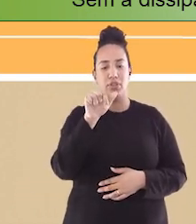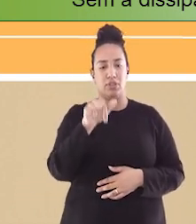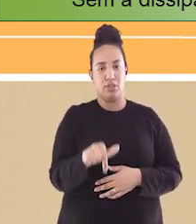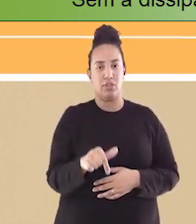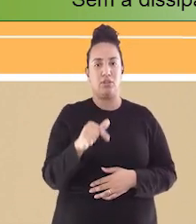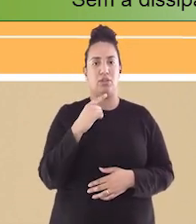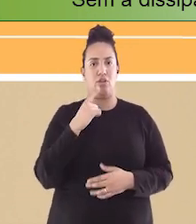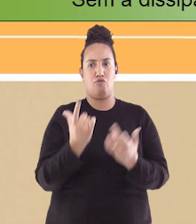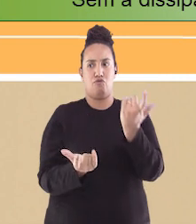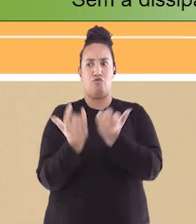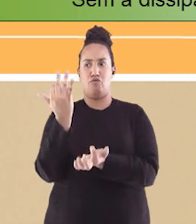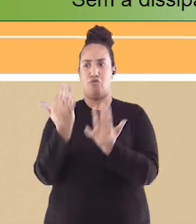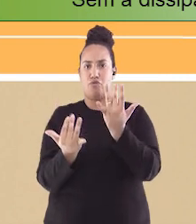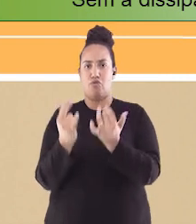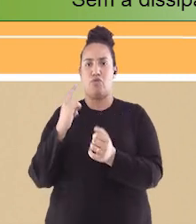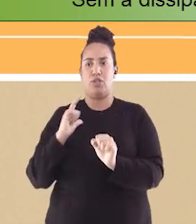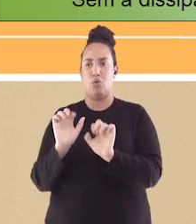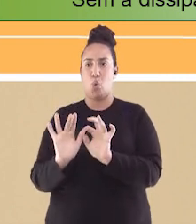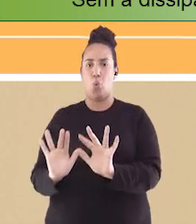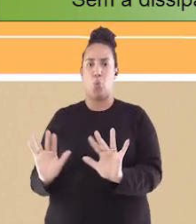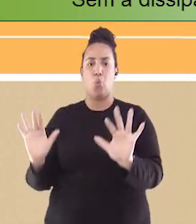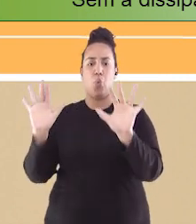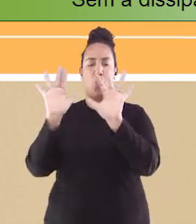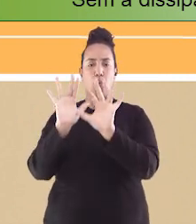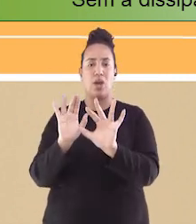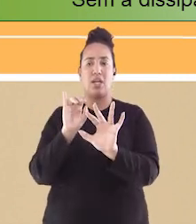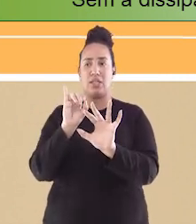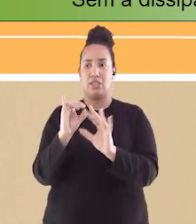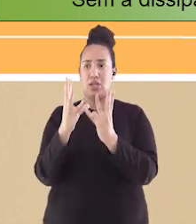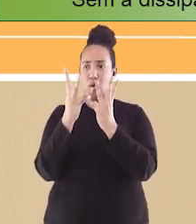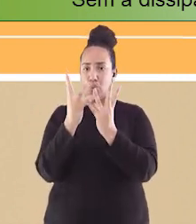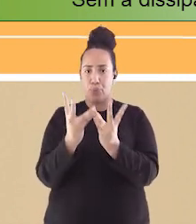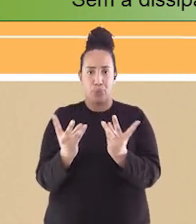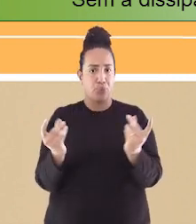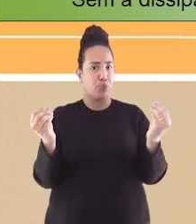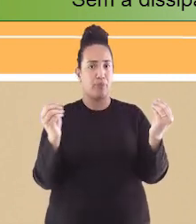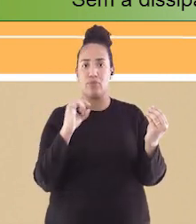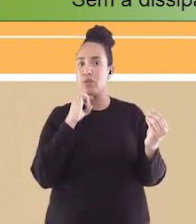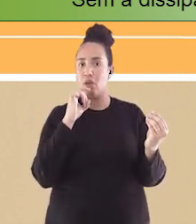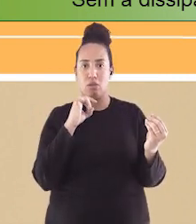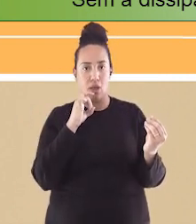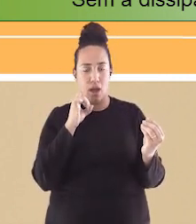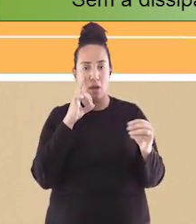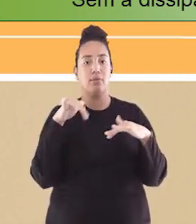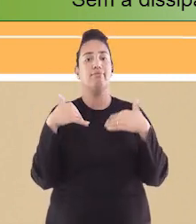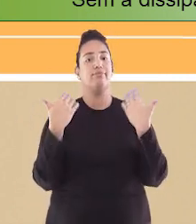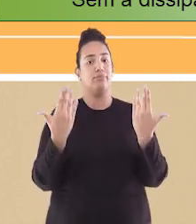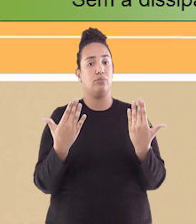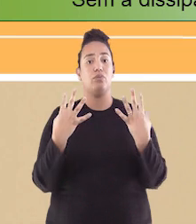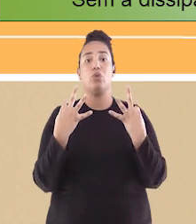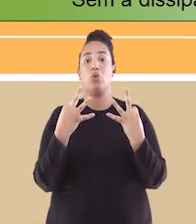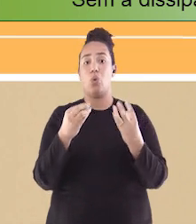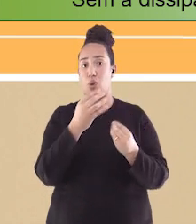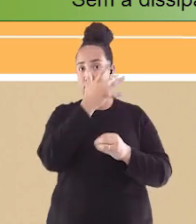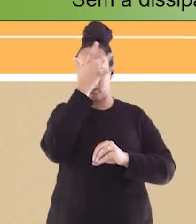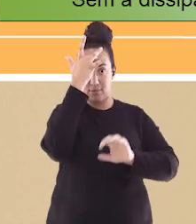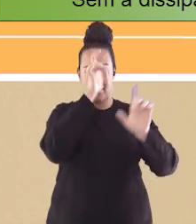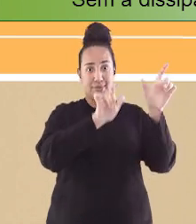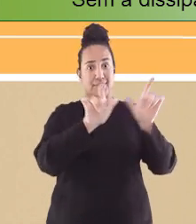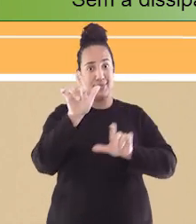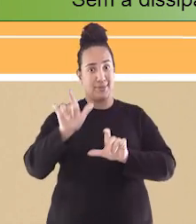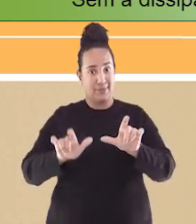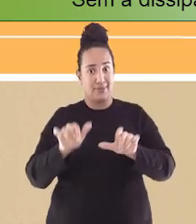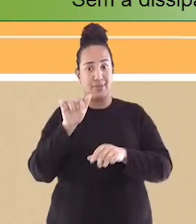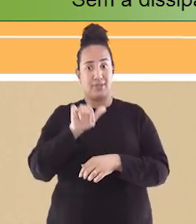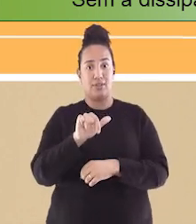E se ela não consegue se dissipar, pouco a pouco todos os moradores vão acabar respirando fumaça,